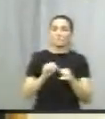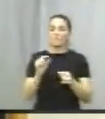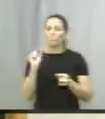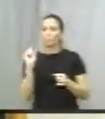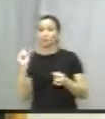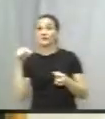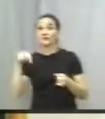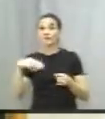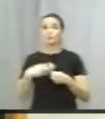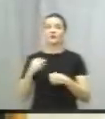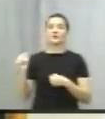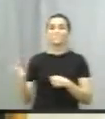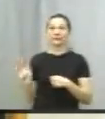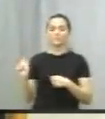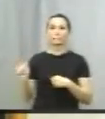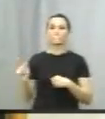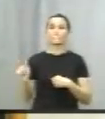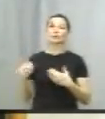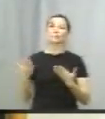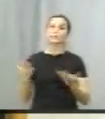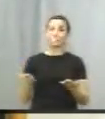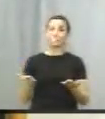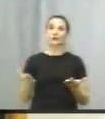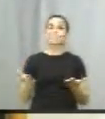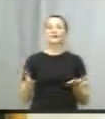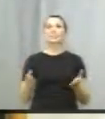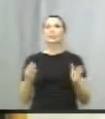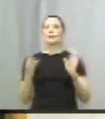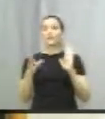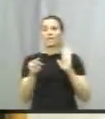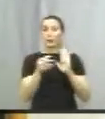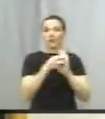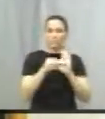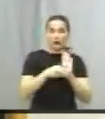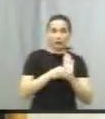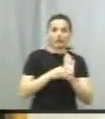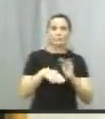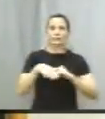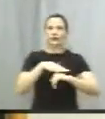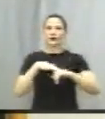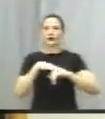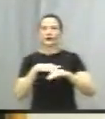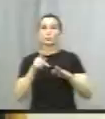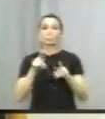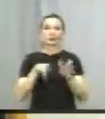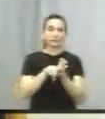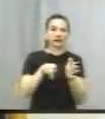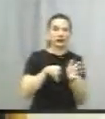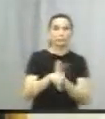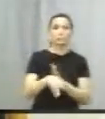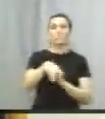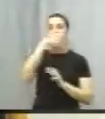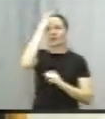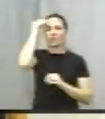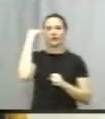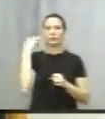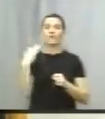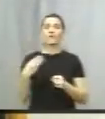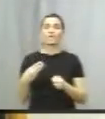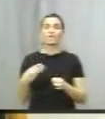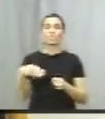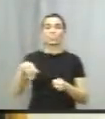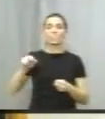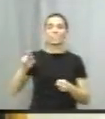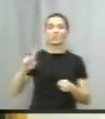nossa cidade. Então, nós estamos agendando uma conversa com esses pesquisadores e o prefeito Marcelo Barbieri, para que a gente